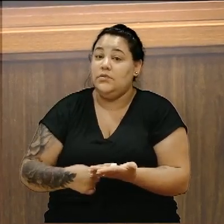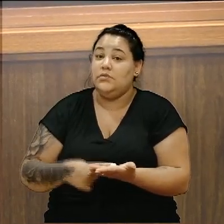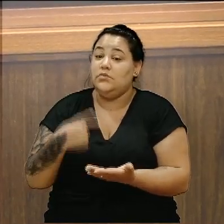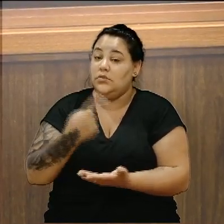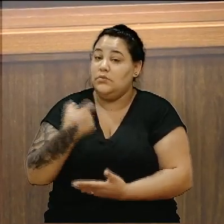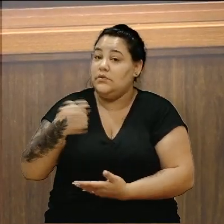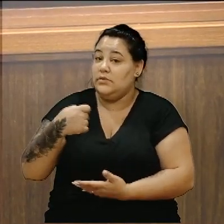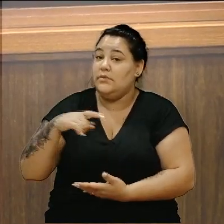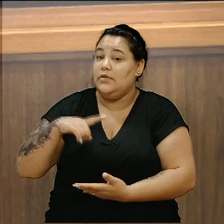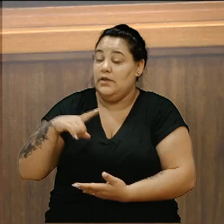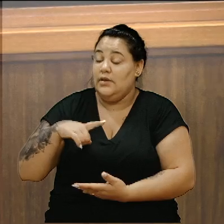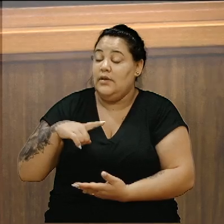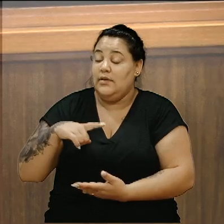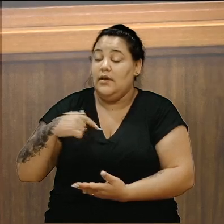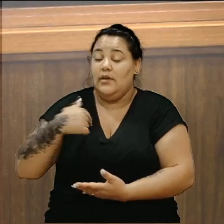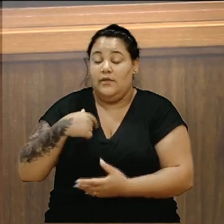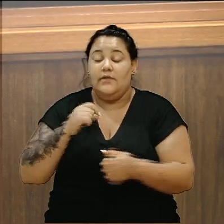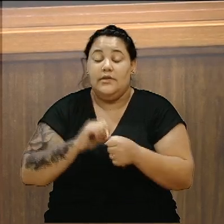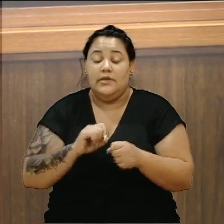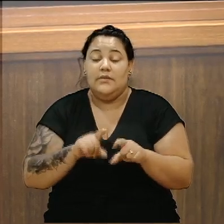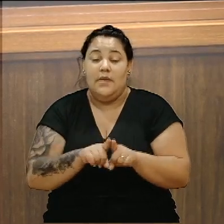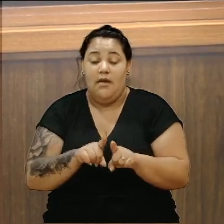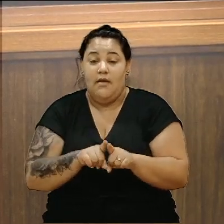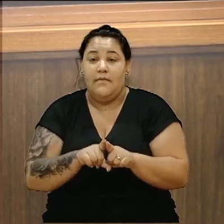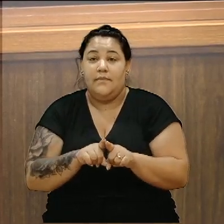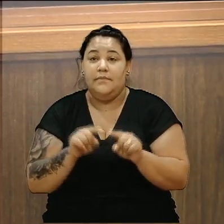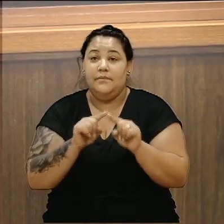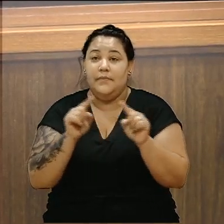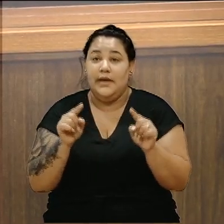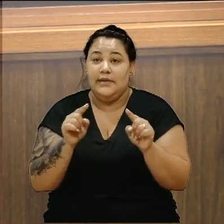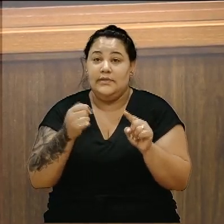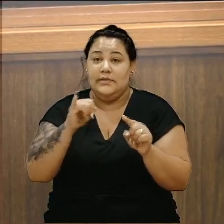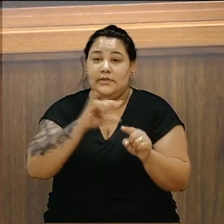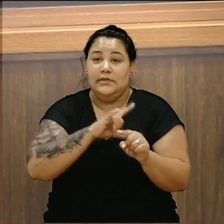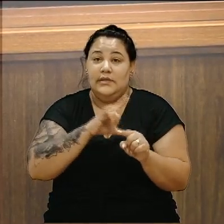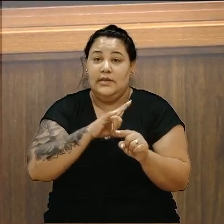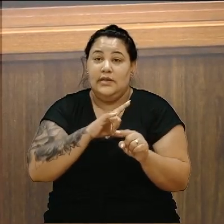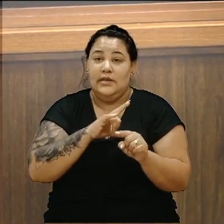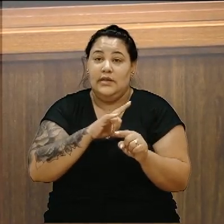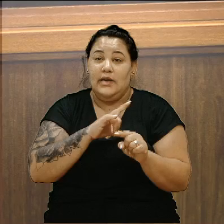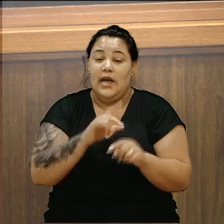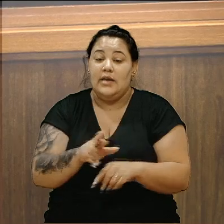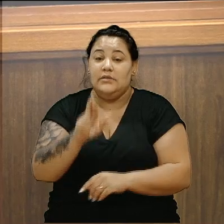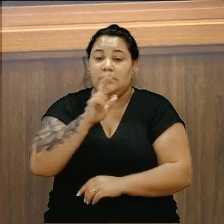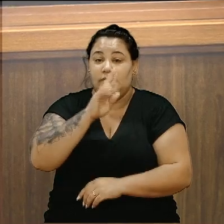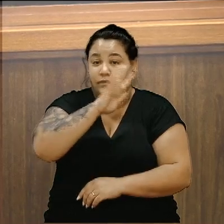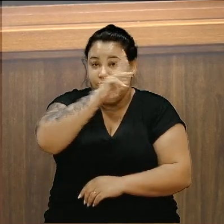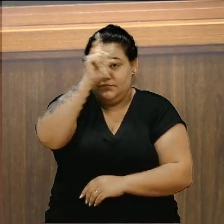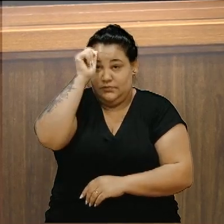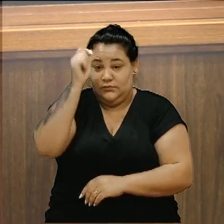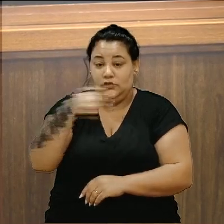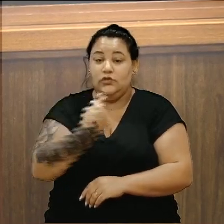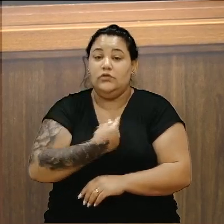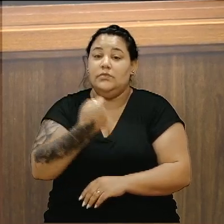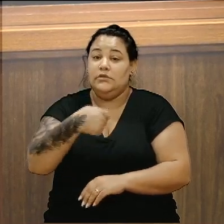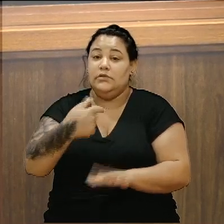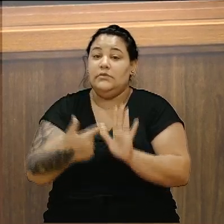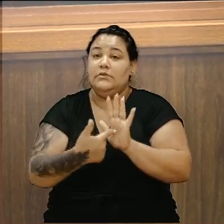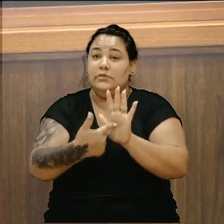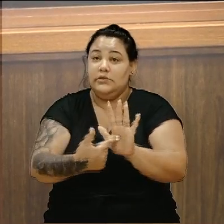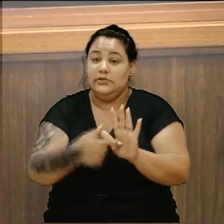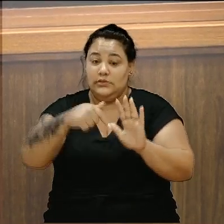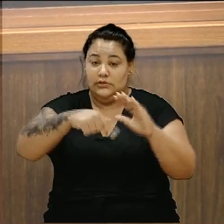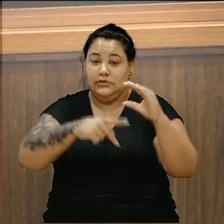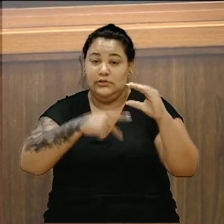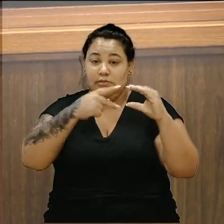e muitas vezes eu também falhei nisso, mas quando vem o retorno do município, apresentar nessa casa o retorno